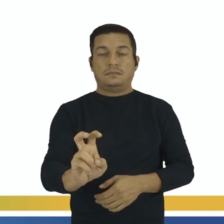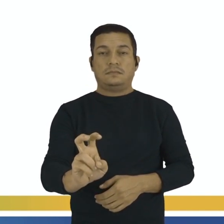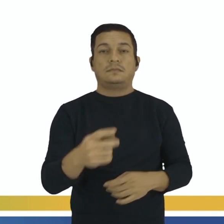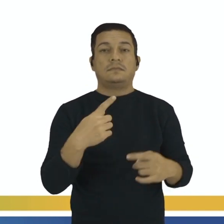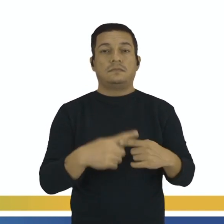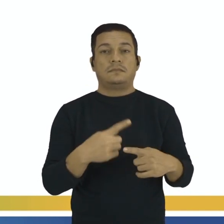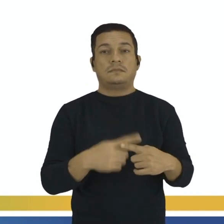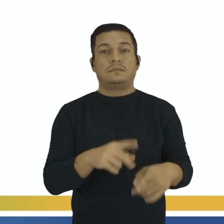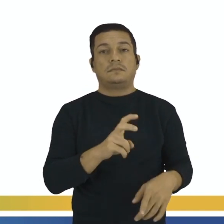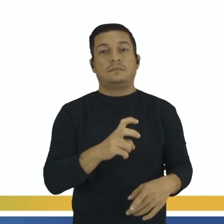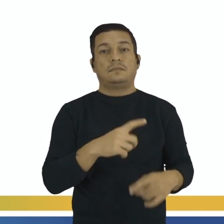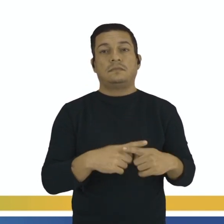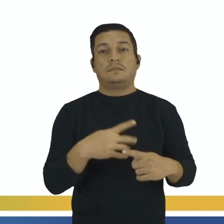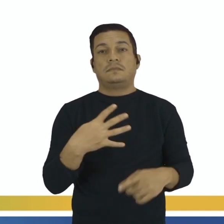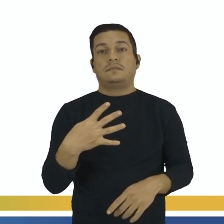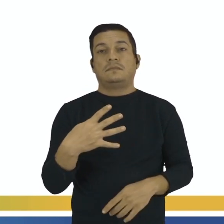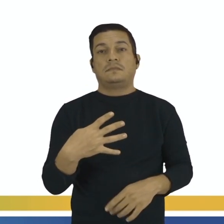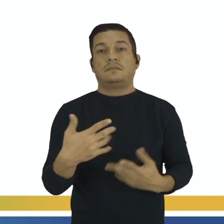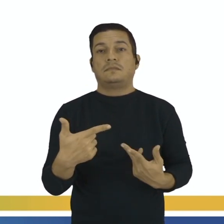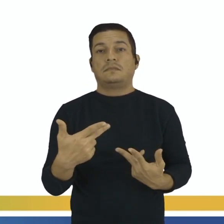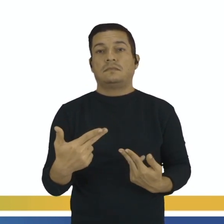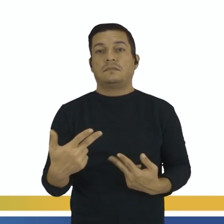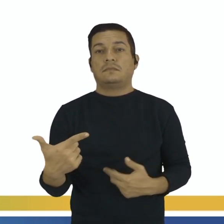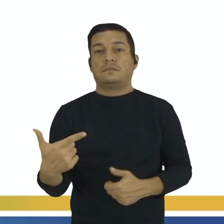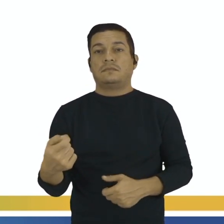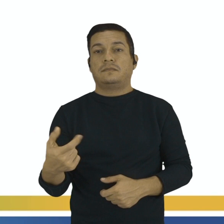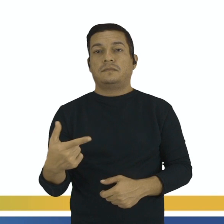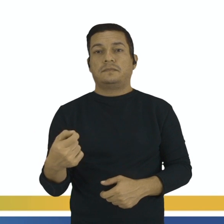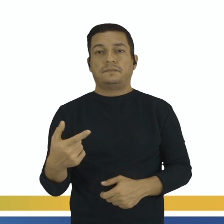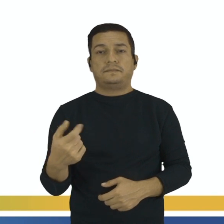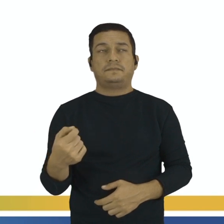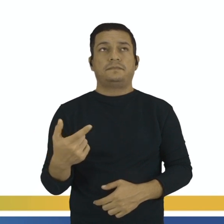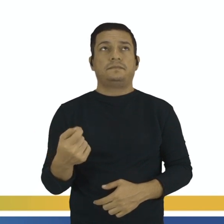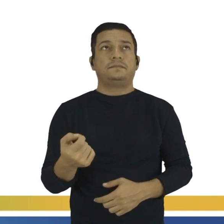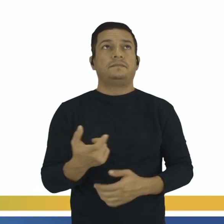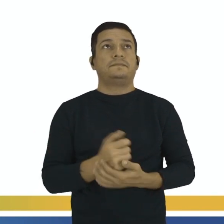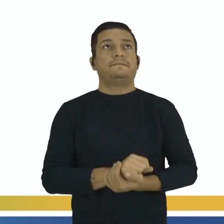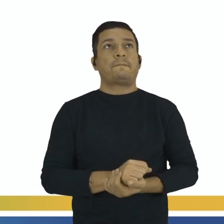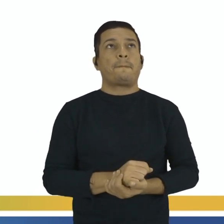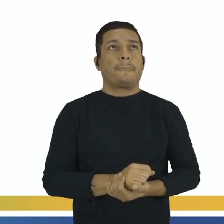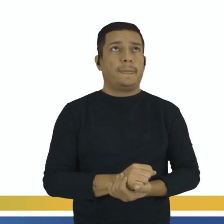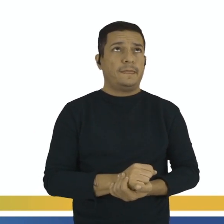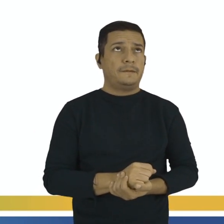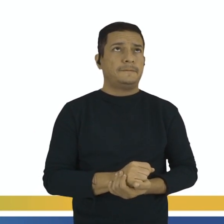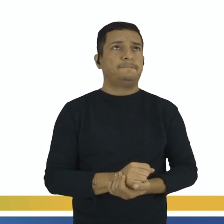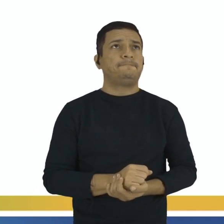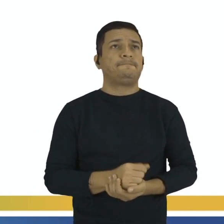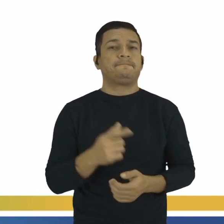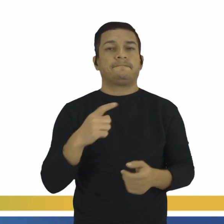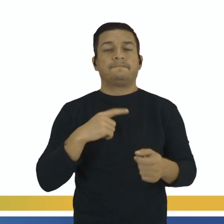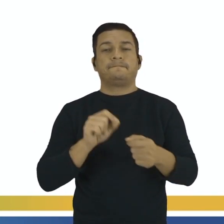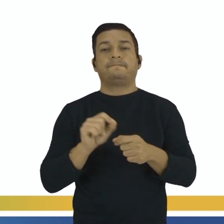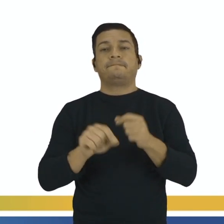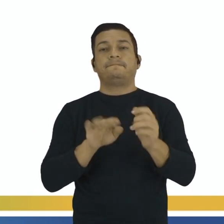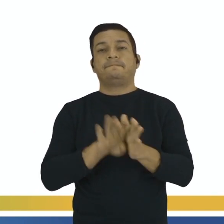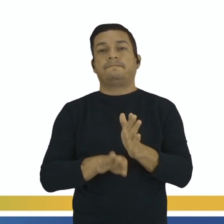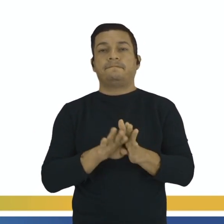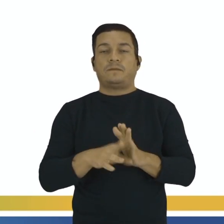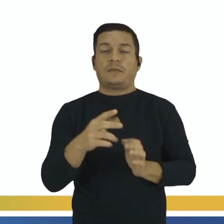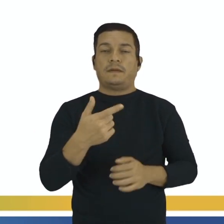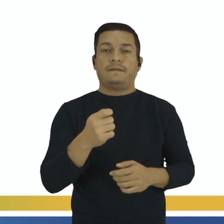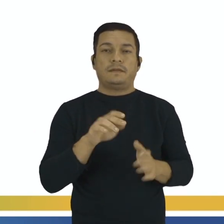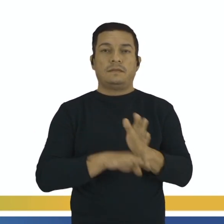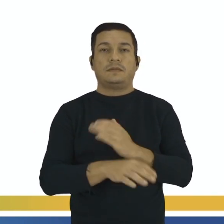pois 5 vezes 4 é exatamente igual a 20. e quando fazemos a subtração 20 menos